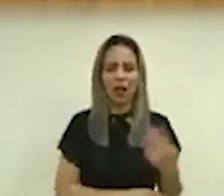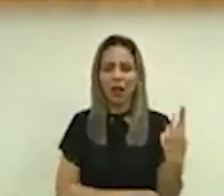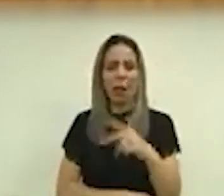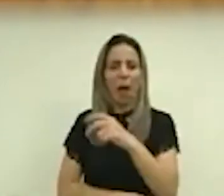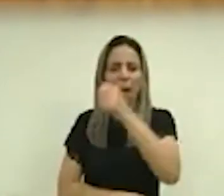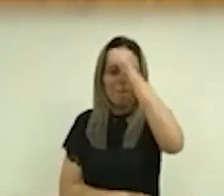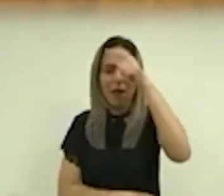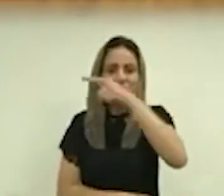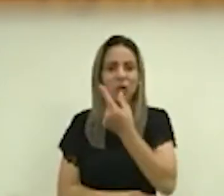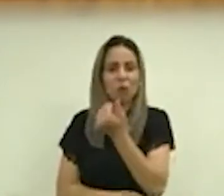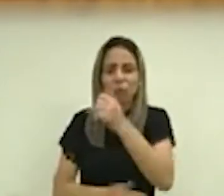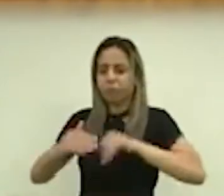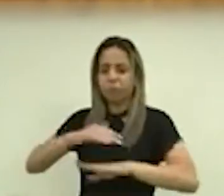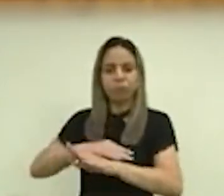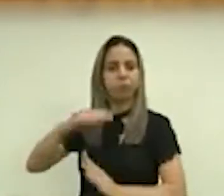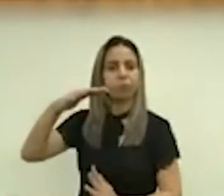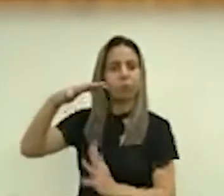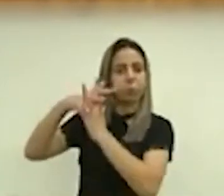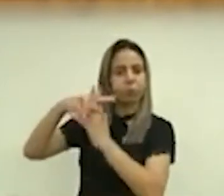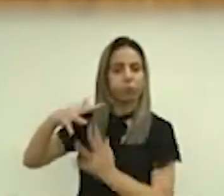estão com os cofres cheios.